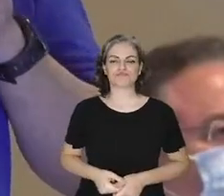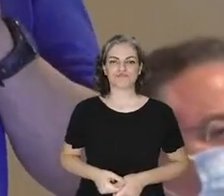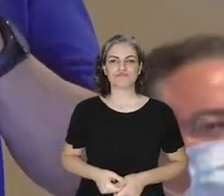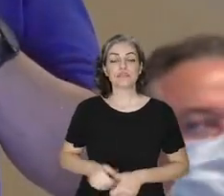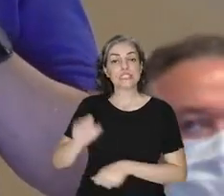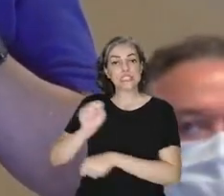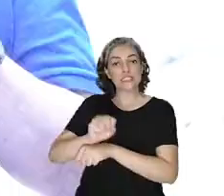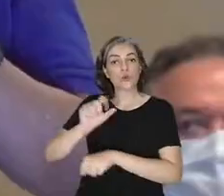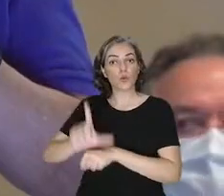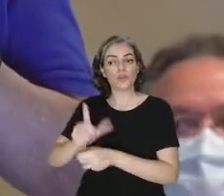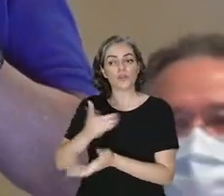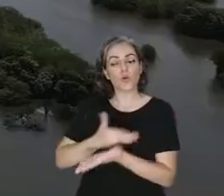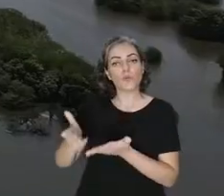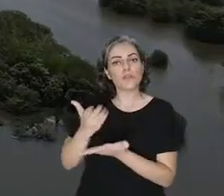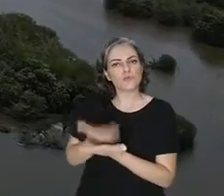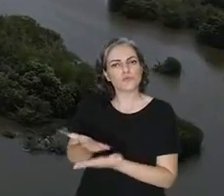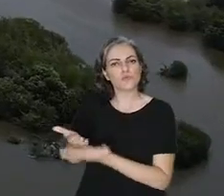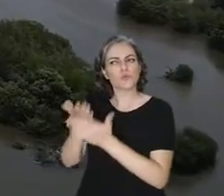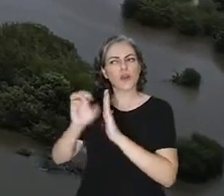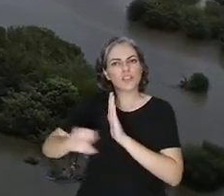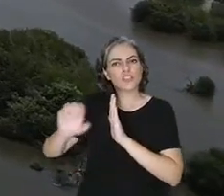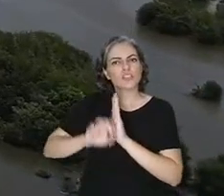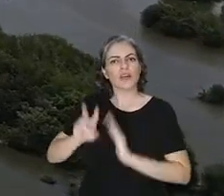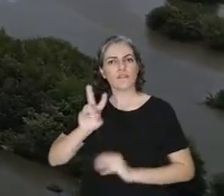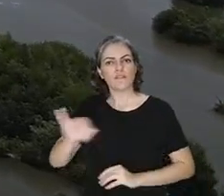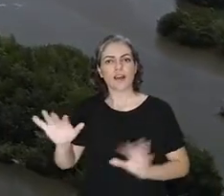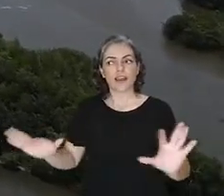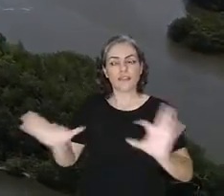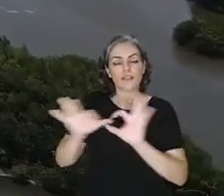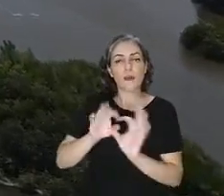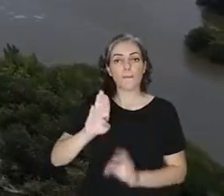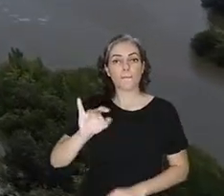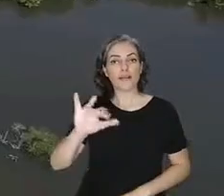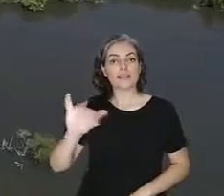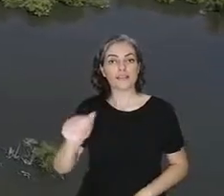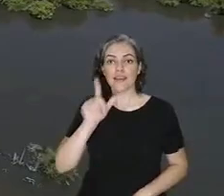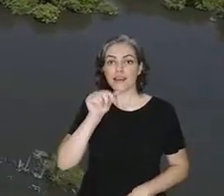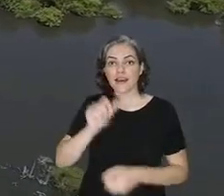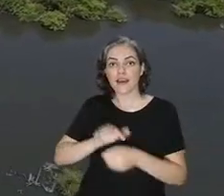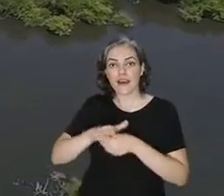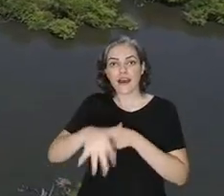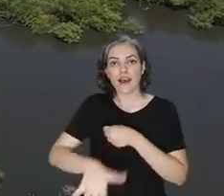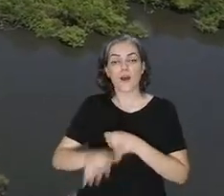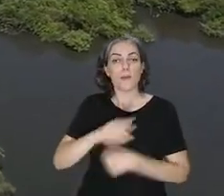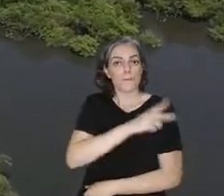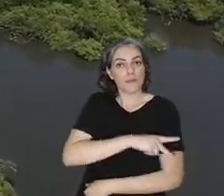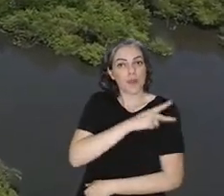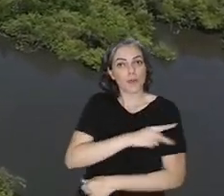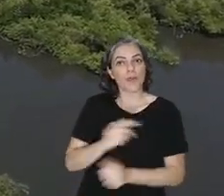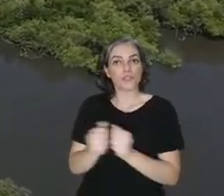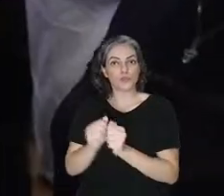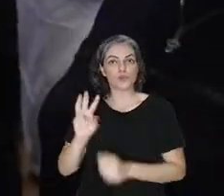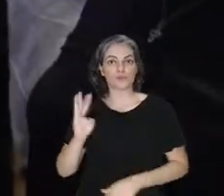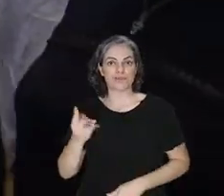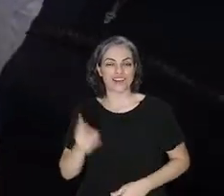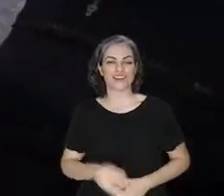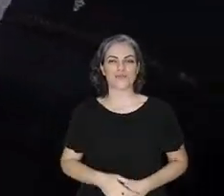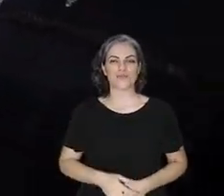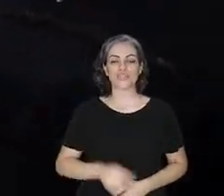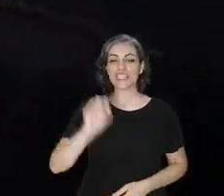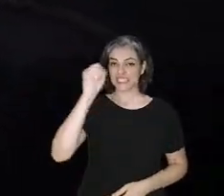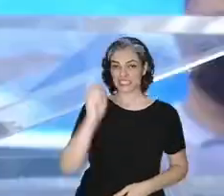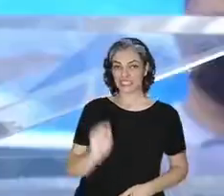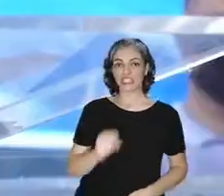lançamos o Edital dos estudos que vai dar início ao processo de integração de bacias hidrográficas do Piauí e do Maranhão em